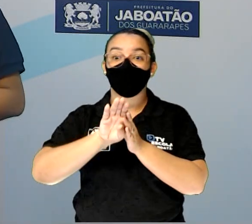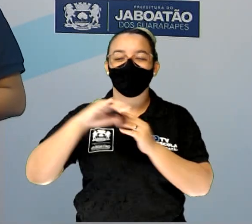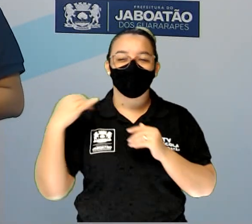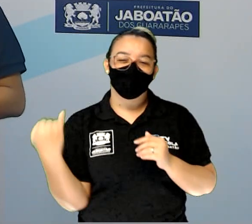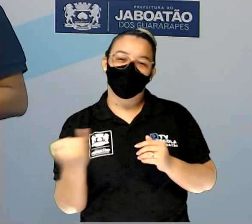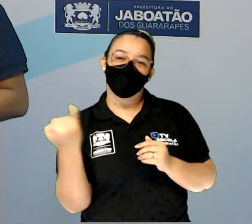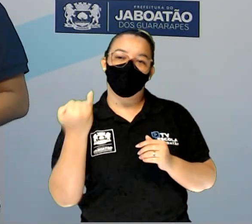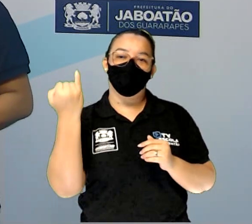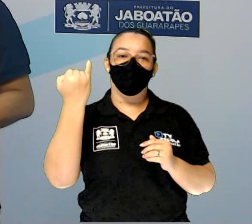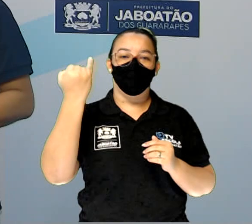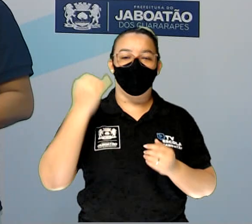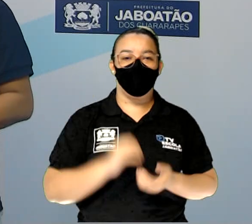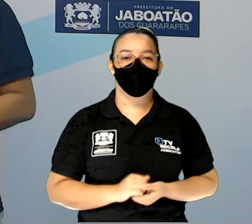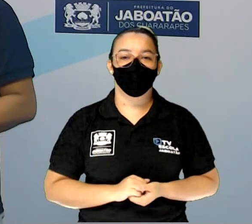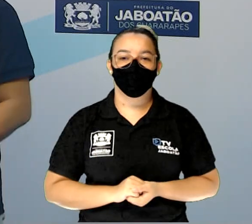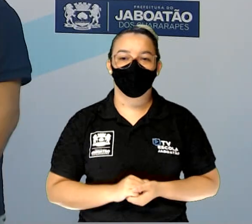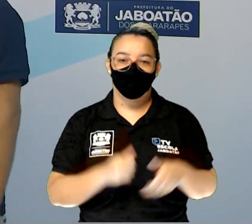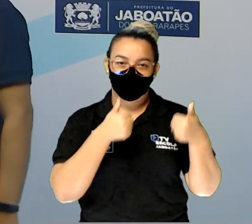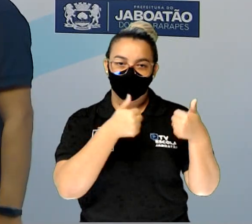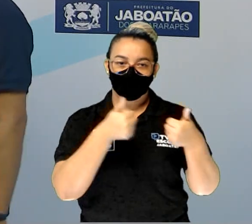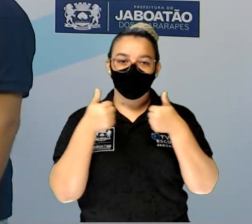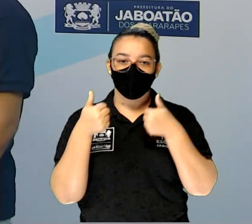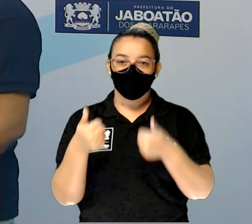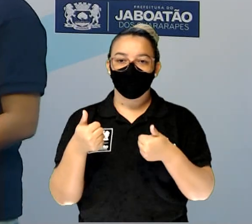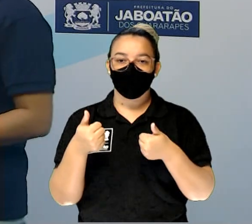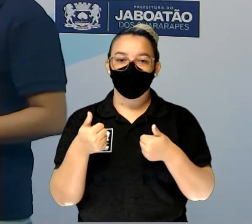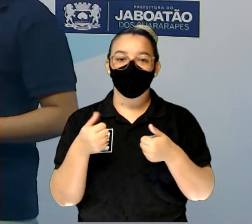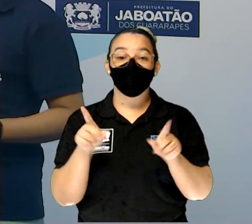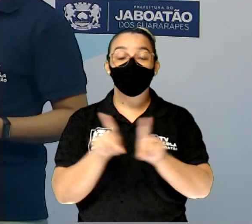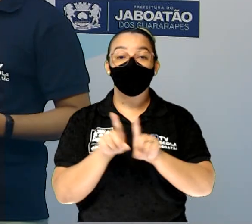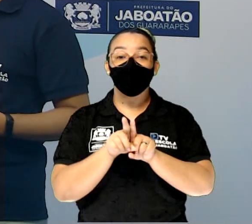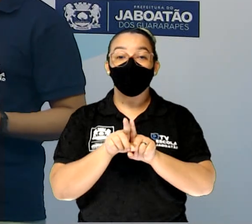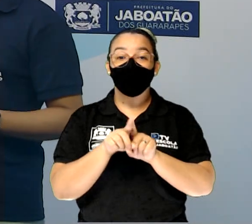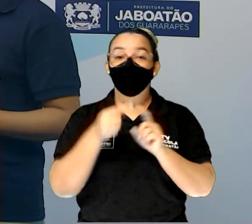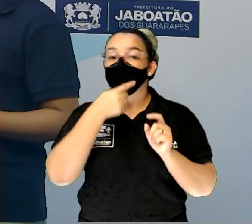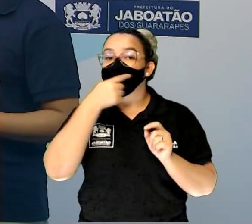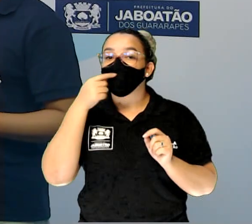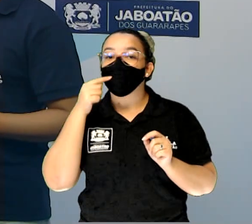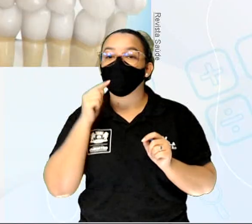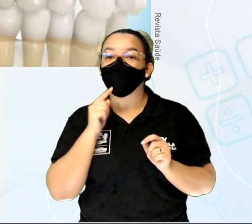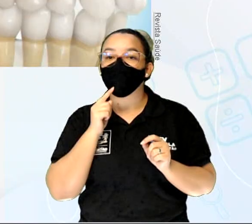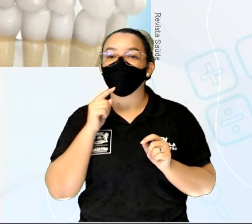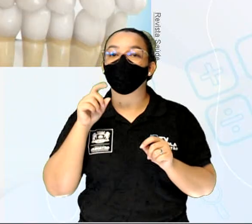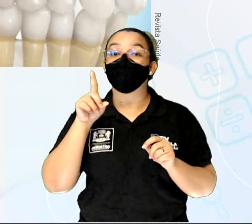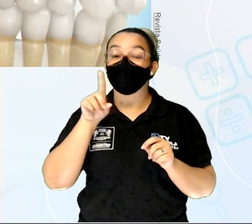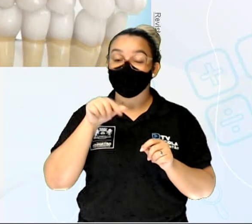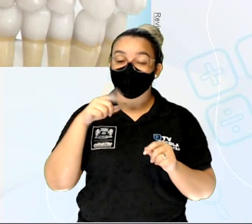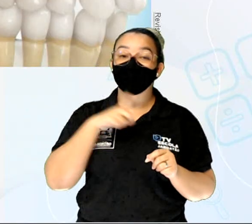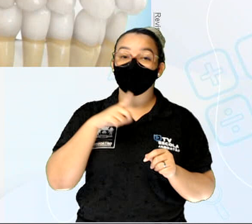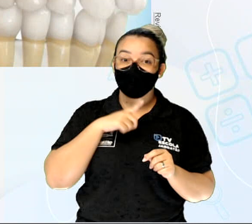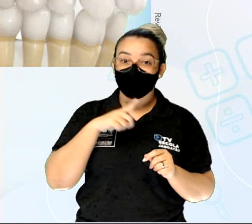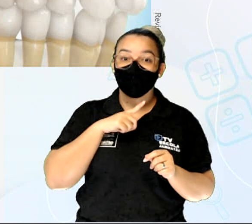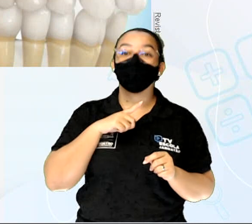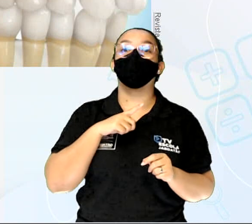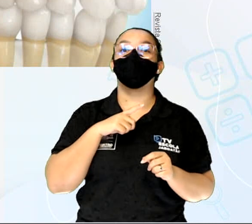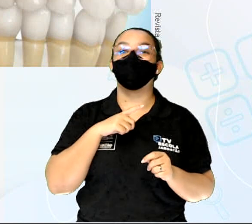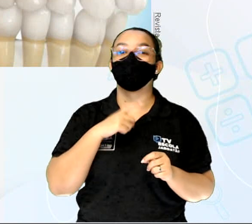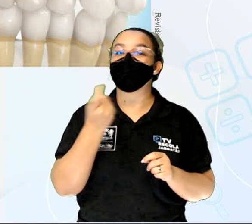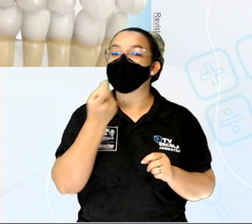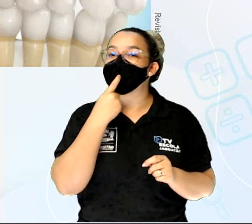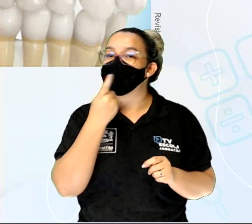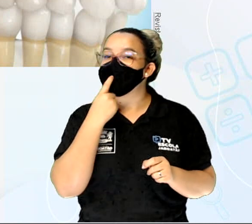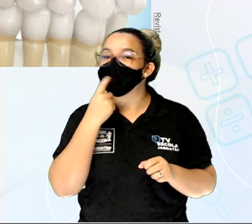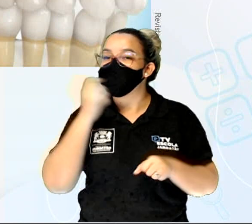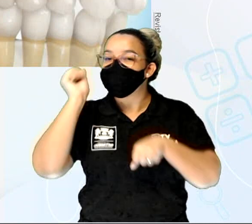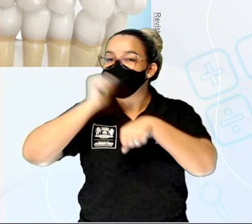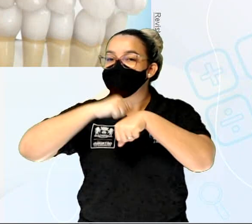do intestino, tá certo? Na nossa boca a gente também tem órgãos considerados vestigiais, que são os dentes